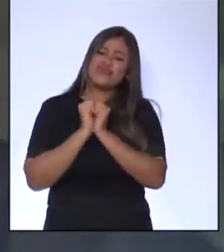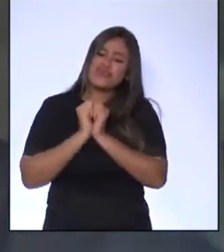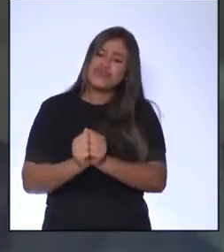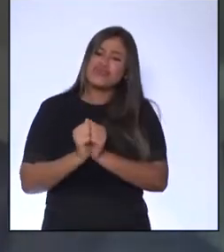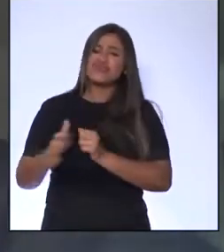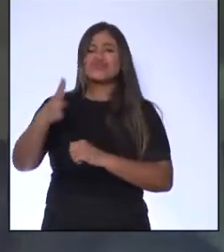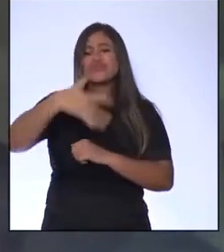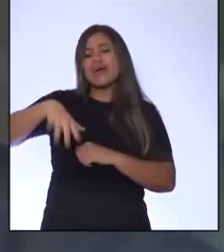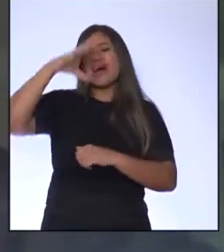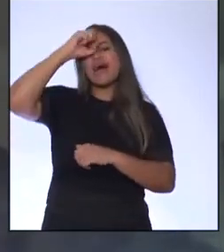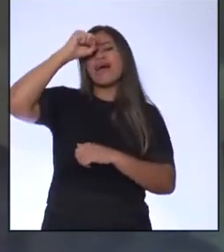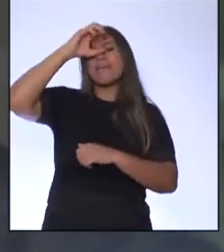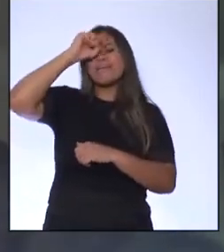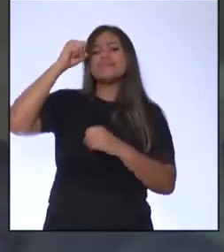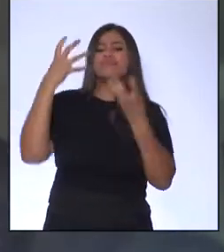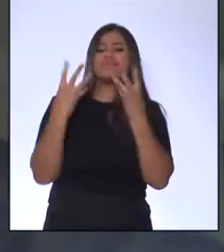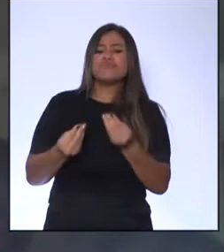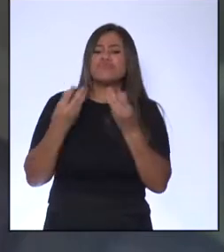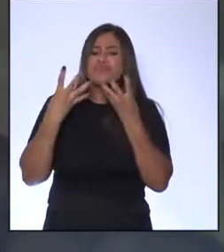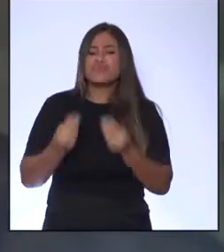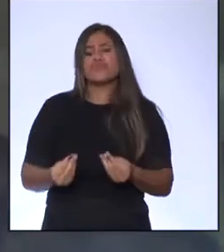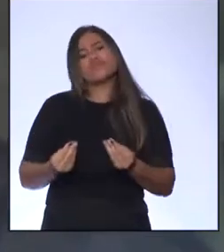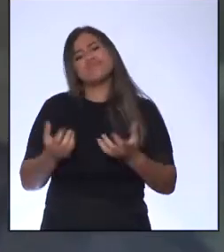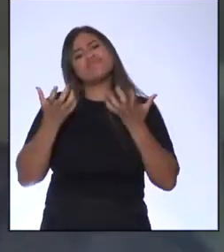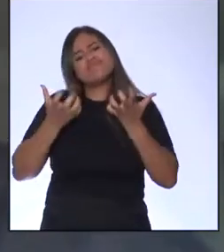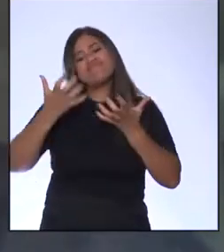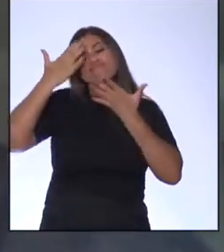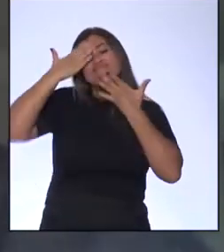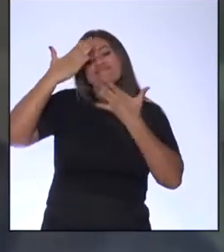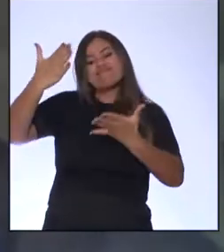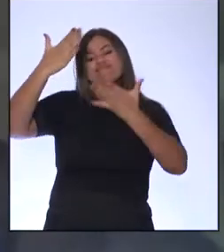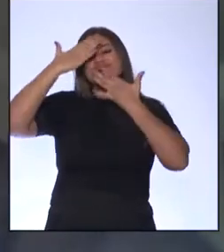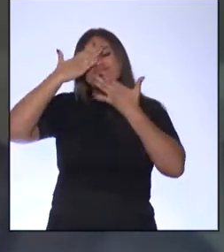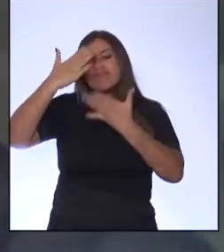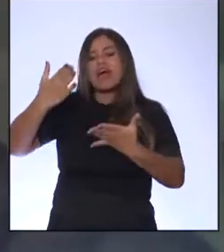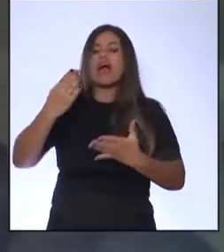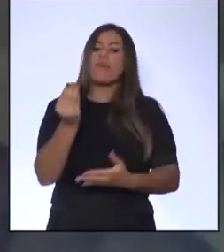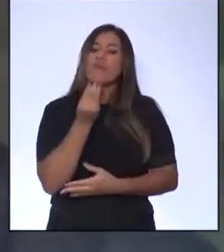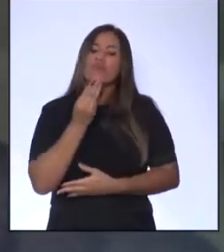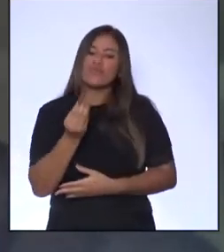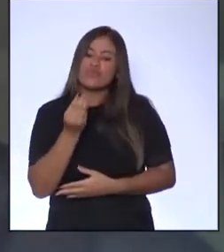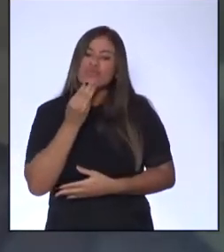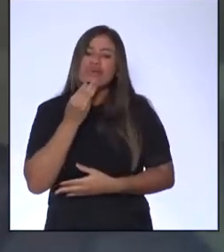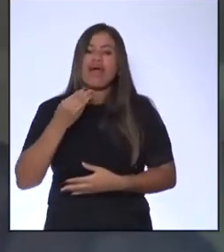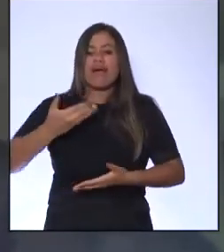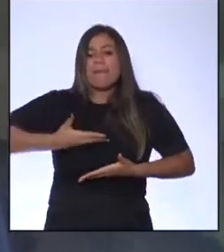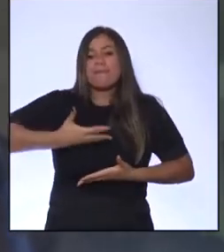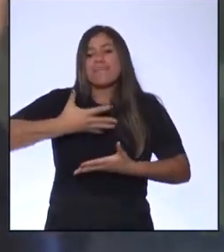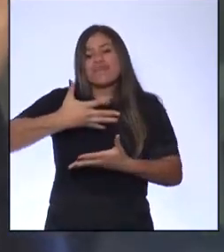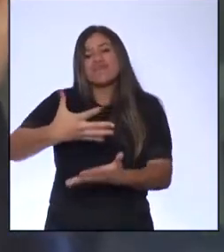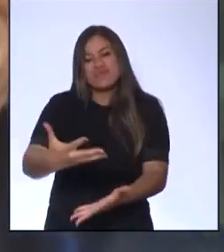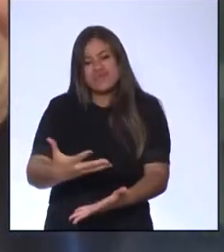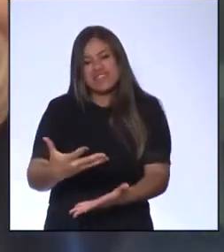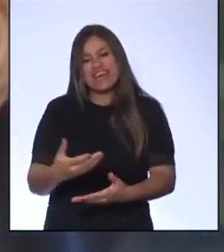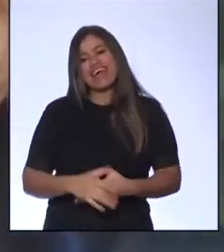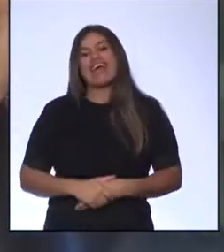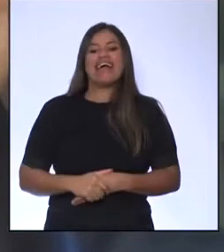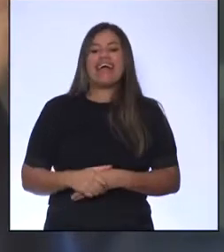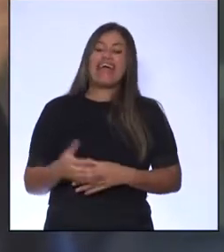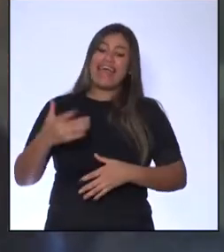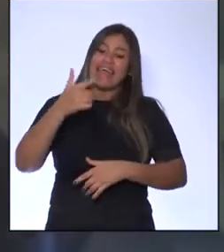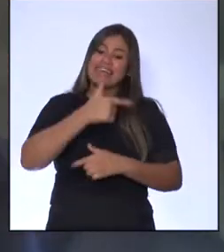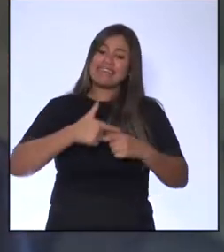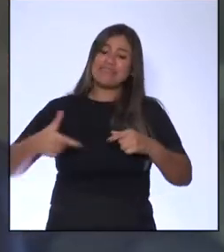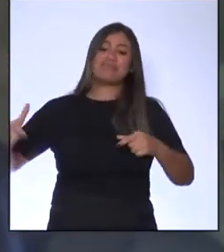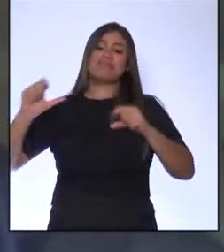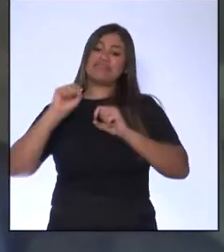muito, né, juntos. Queria agradecer pelo convite, pela oportunidade de estar falando da Semana da Educação.